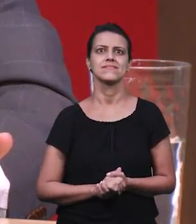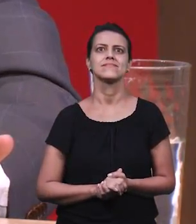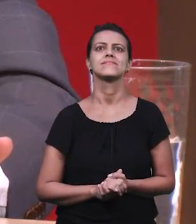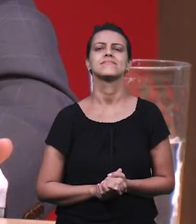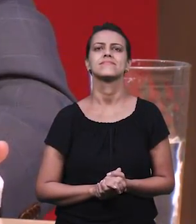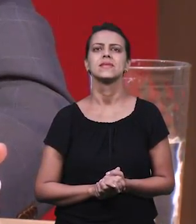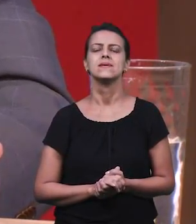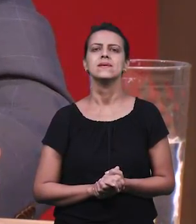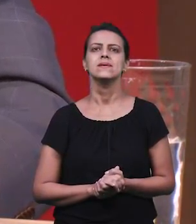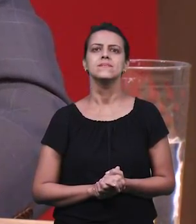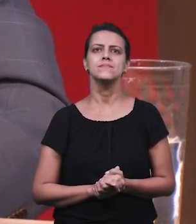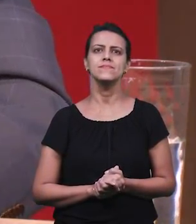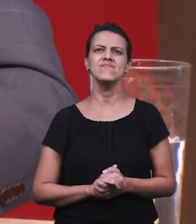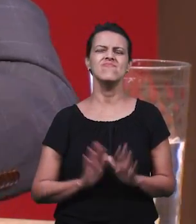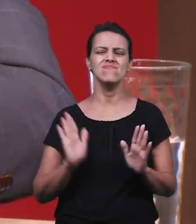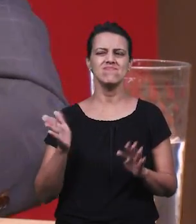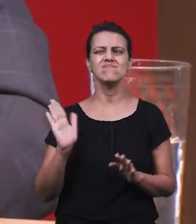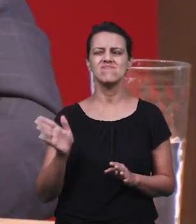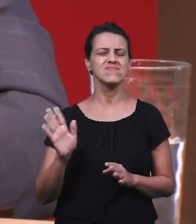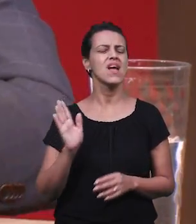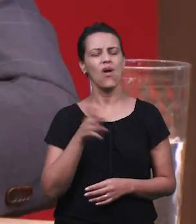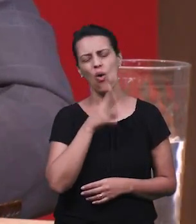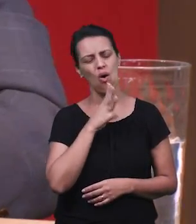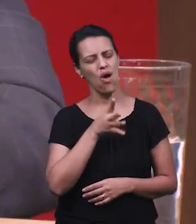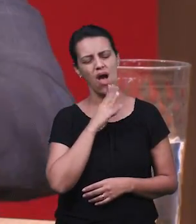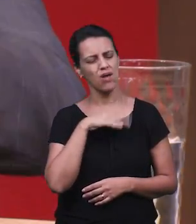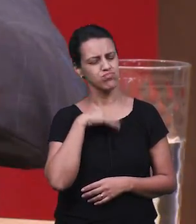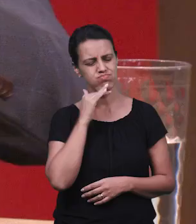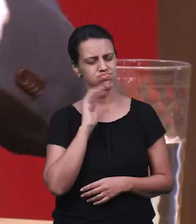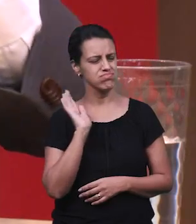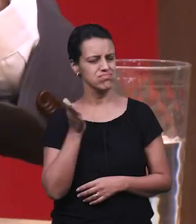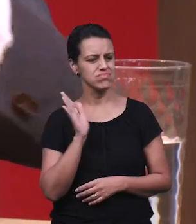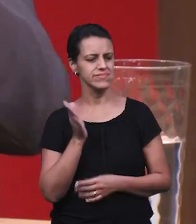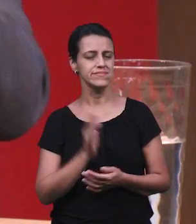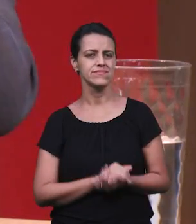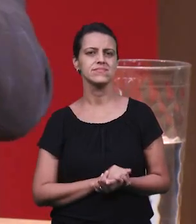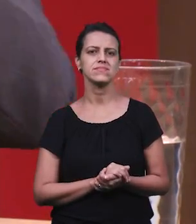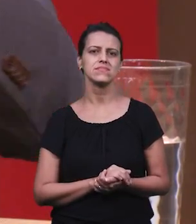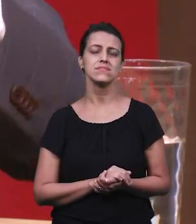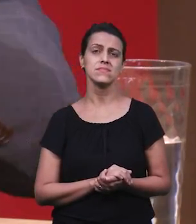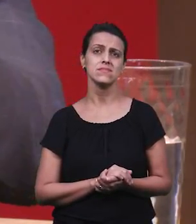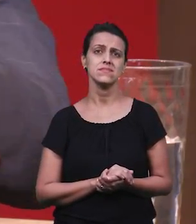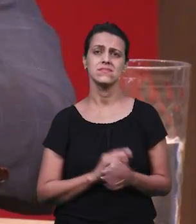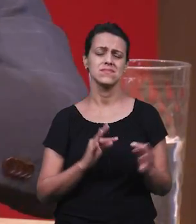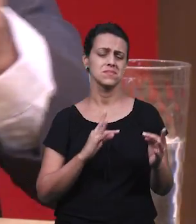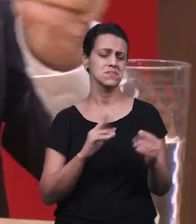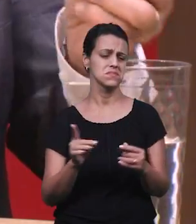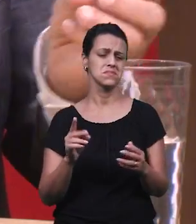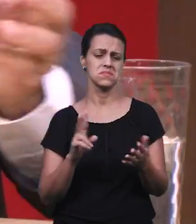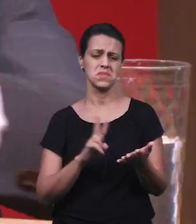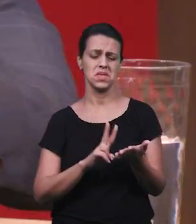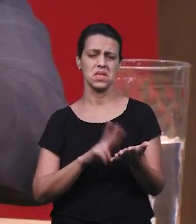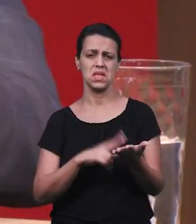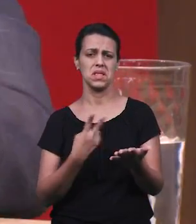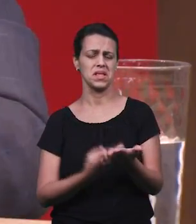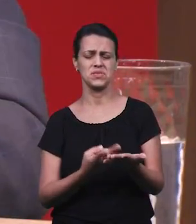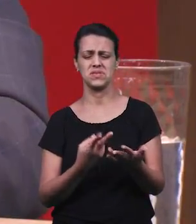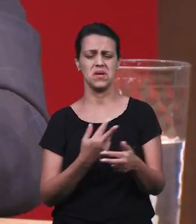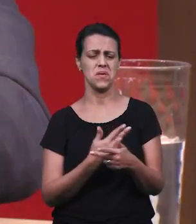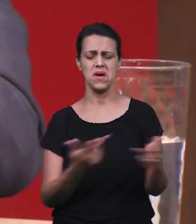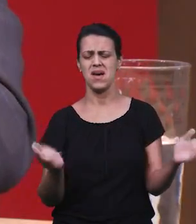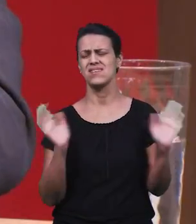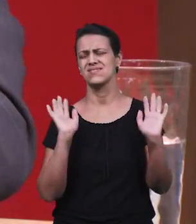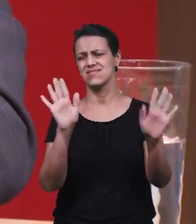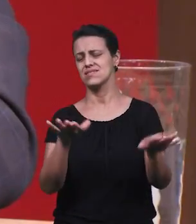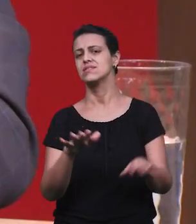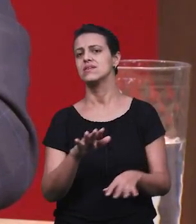levado o assunto, entendeu? Não, isso aí sobre o original, Sara, Sarai, essa coisa toda do hebraico, aquelas coisas de grego, aquilo